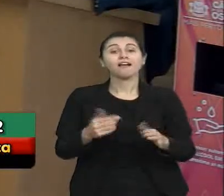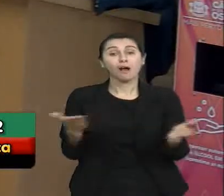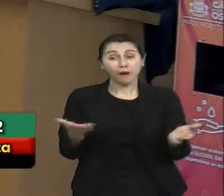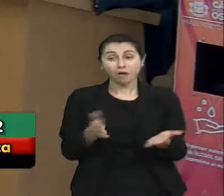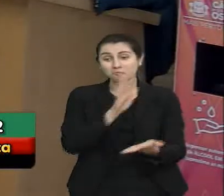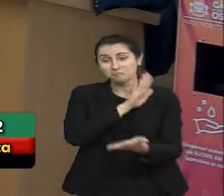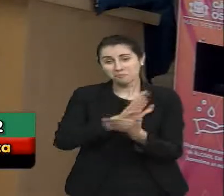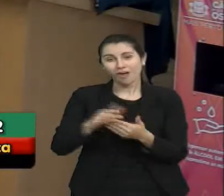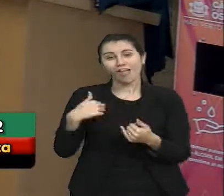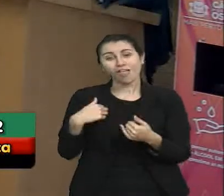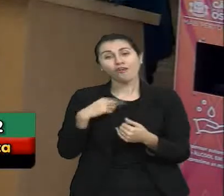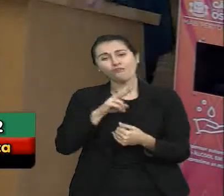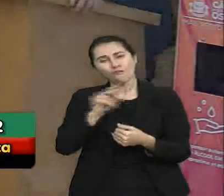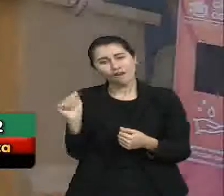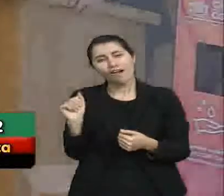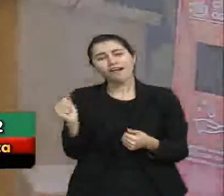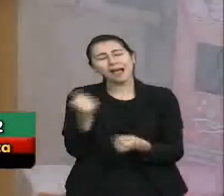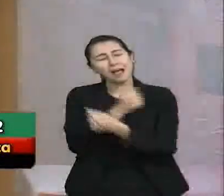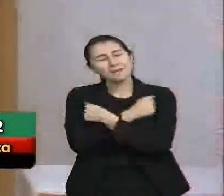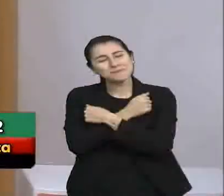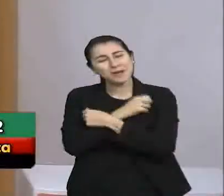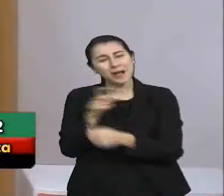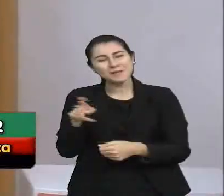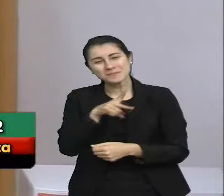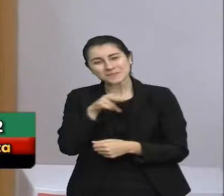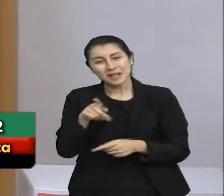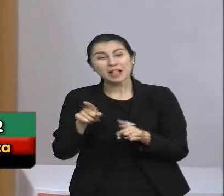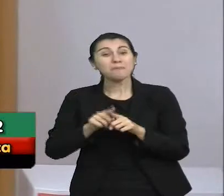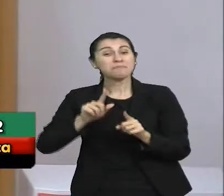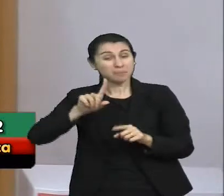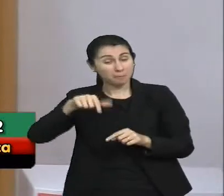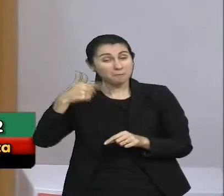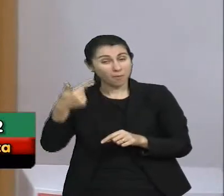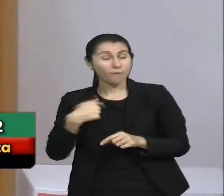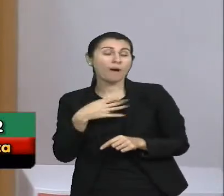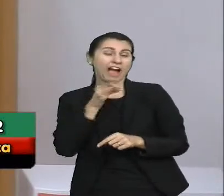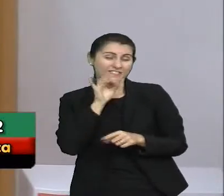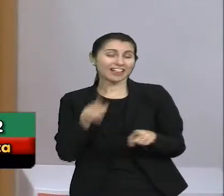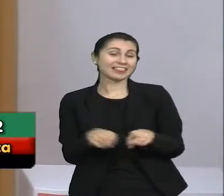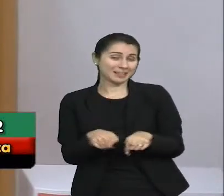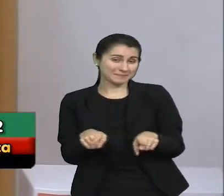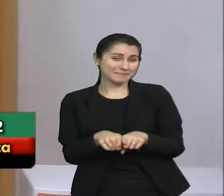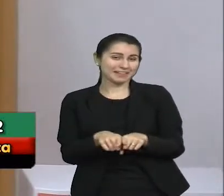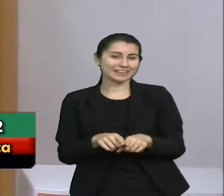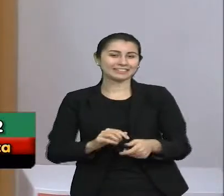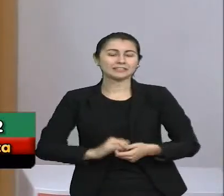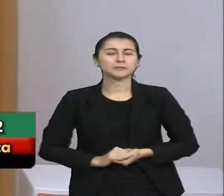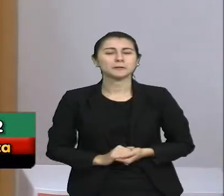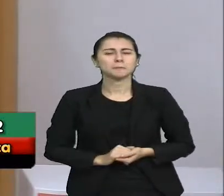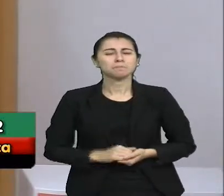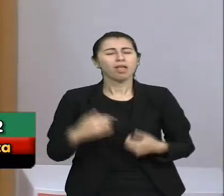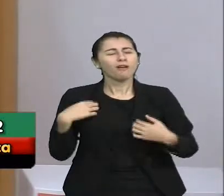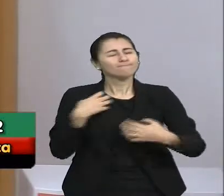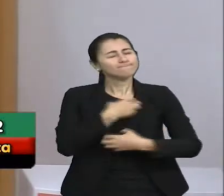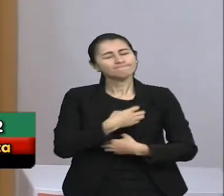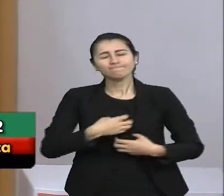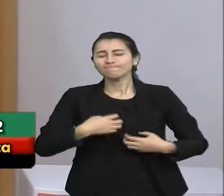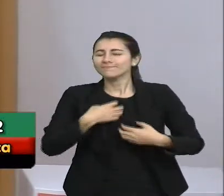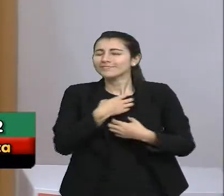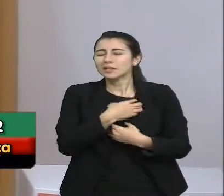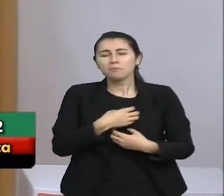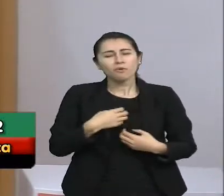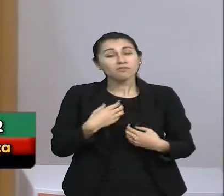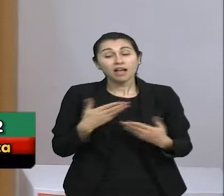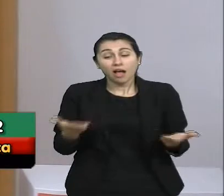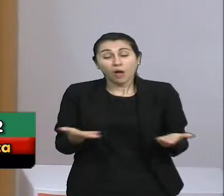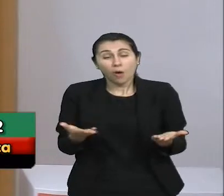forte nesse homem querido aqui e depois tomar um café com ele também. Um misto de emoções passa pela minha mente, pelo meu coração